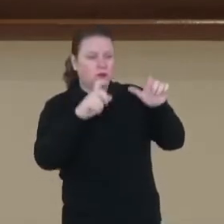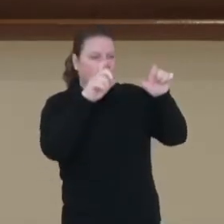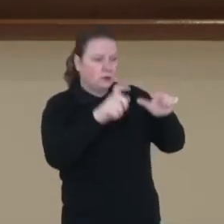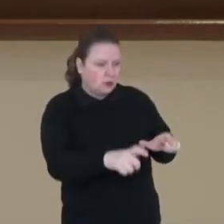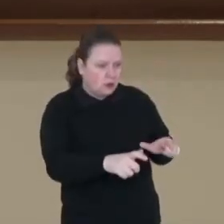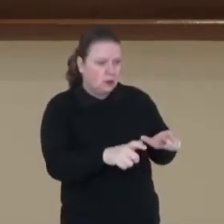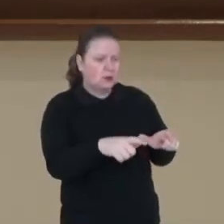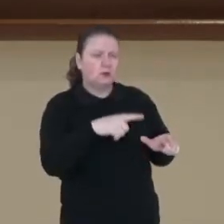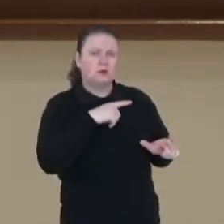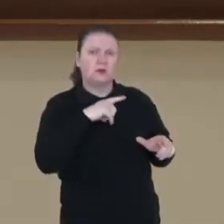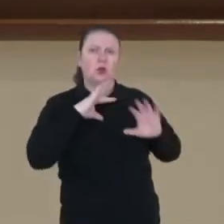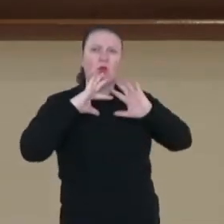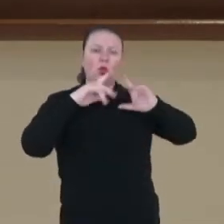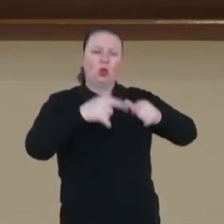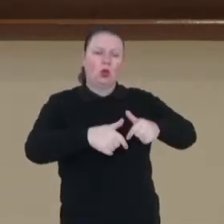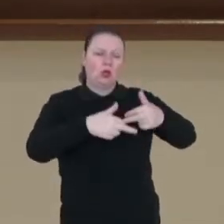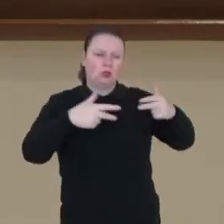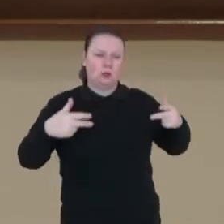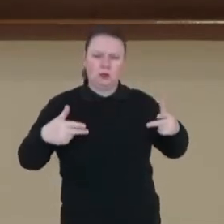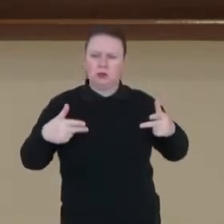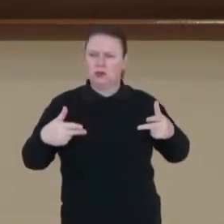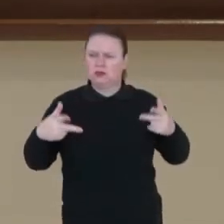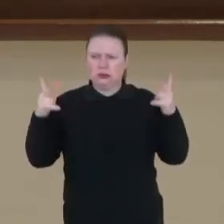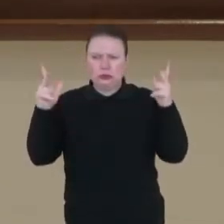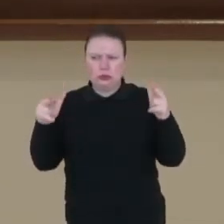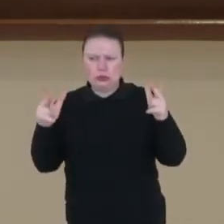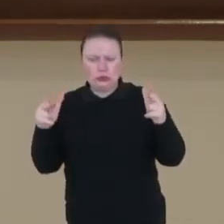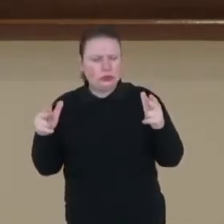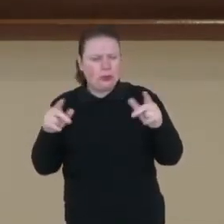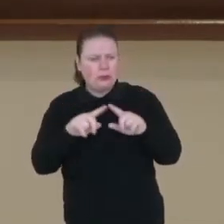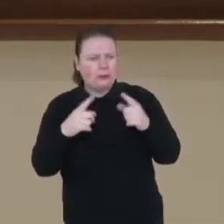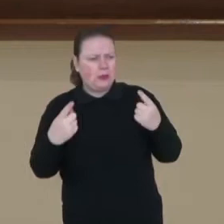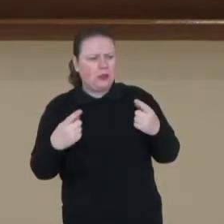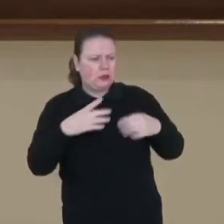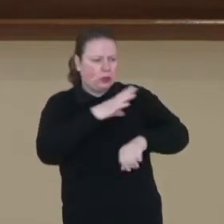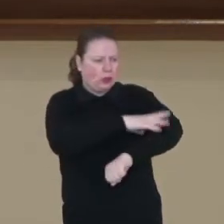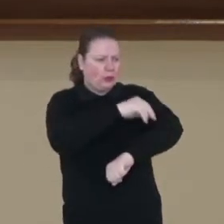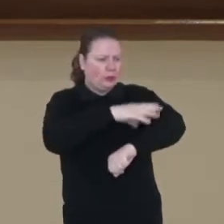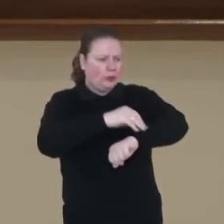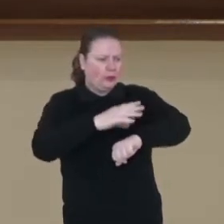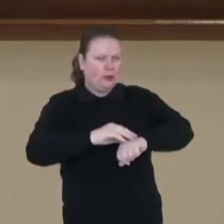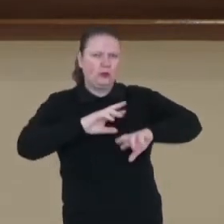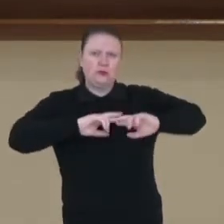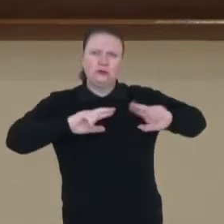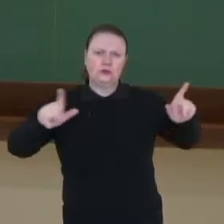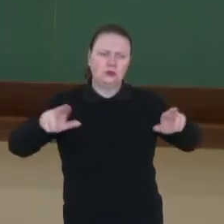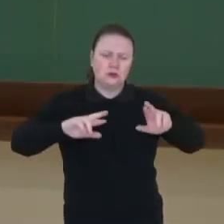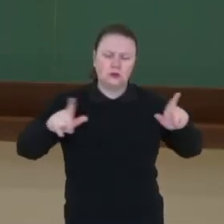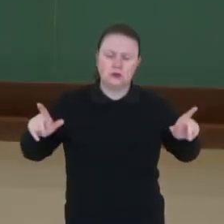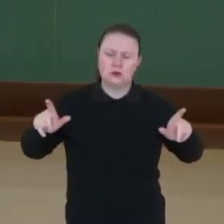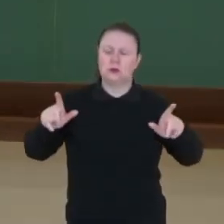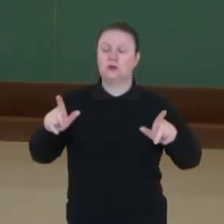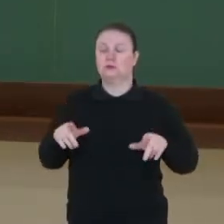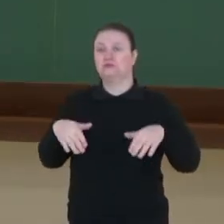determinado local, um animal, com as mesmas características, ele tem uma pelagem diferente. Ou